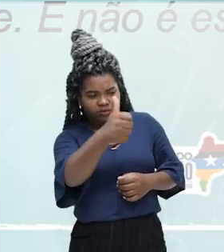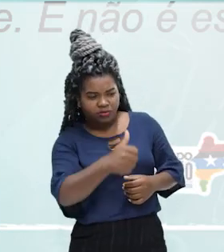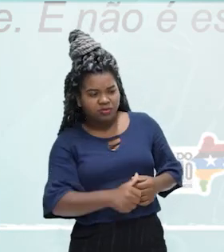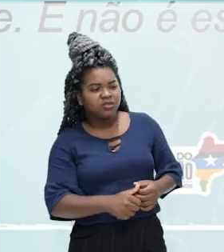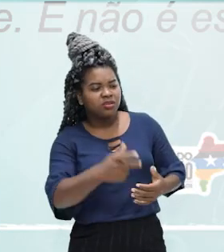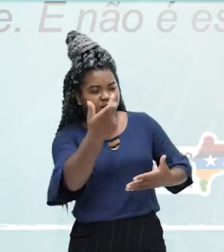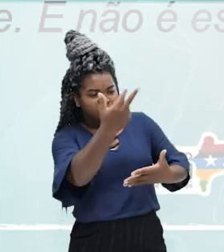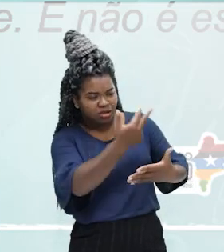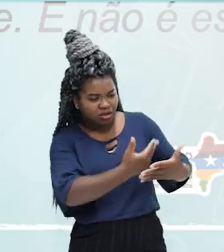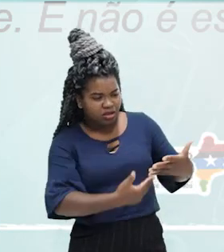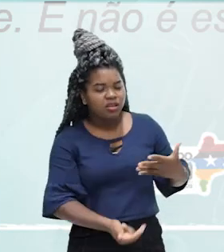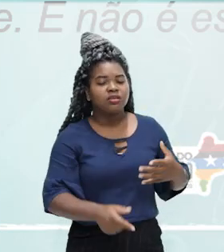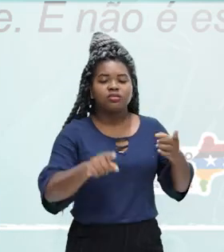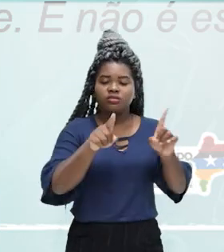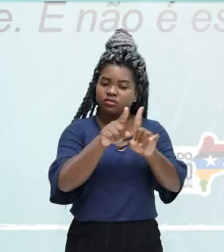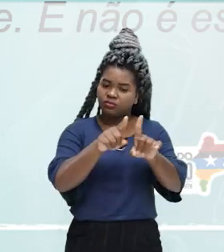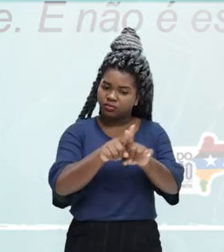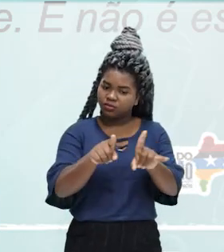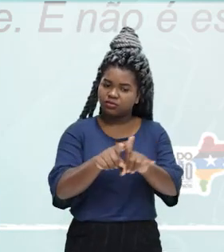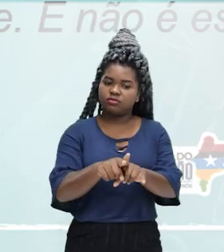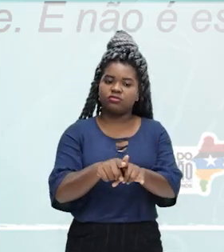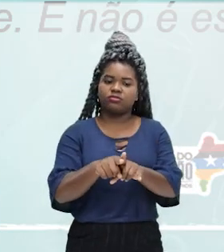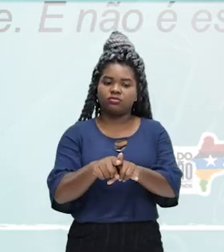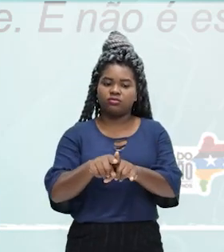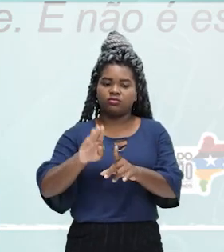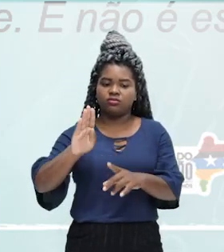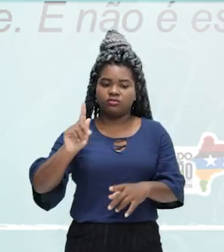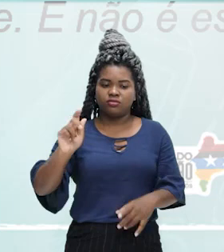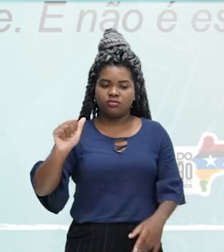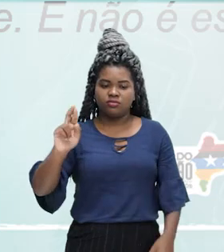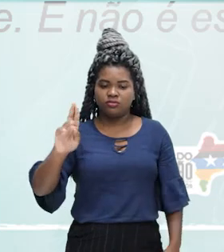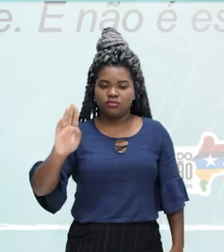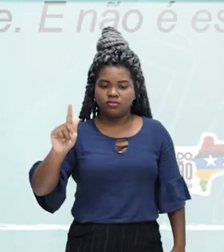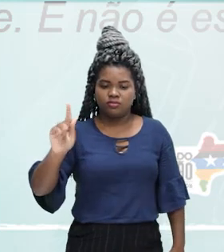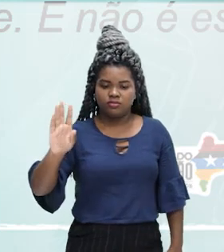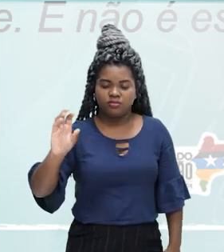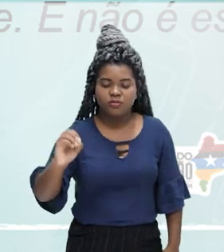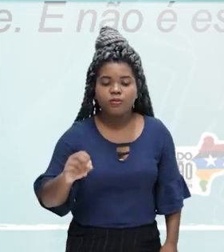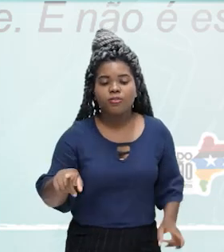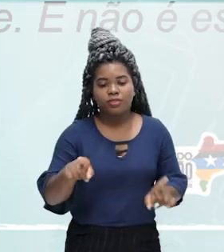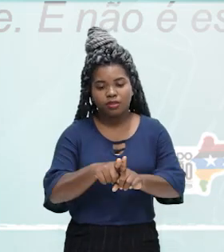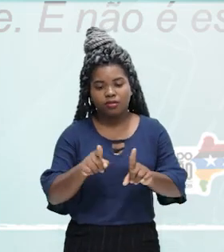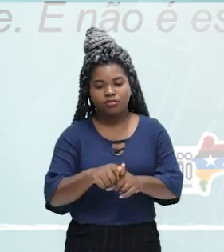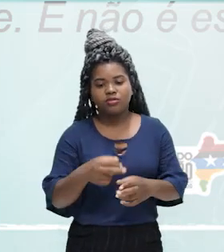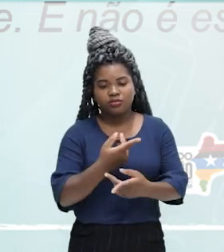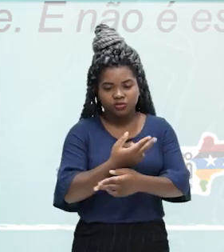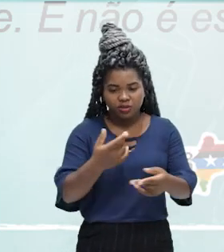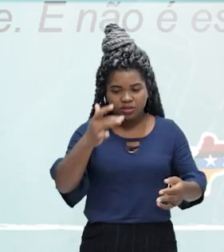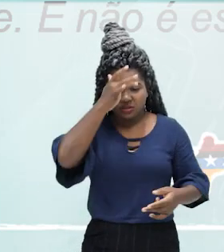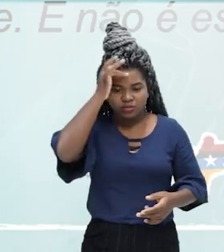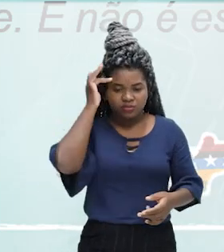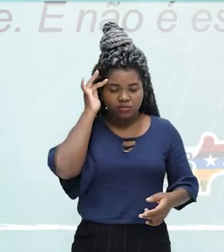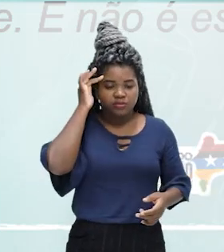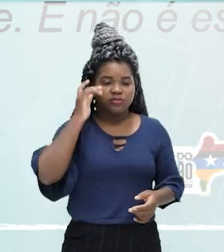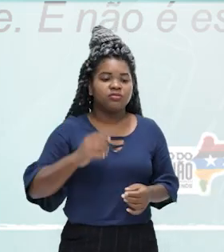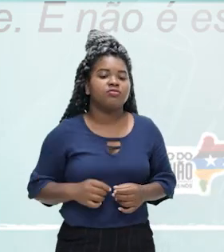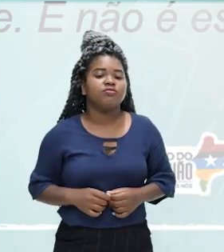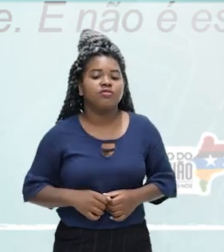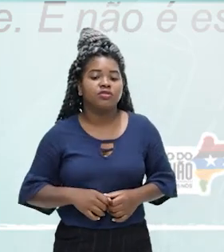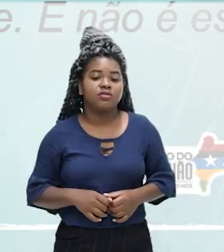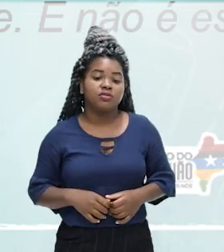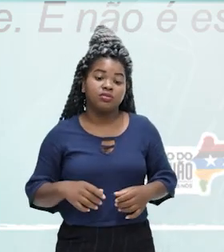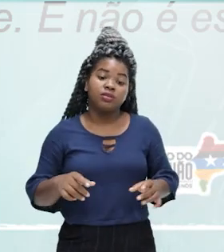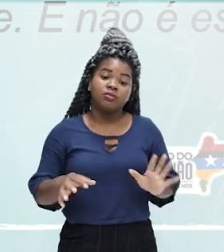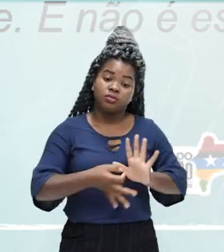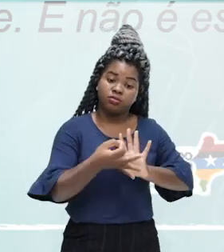a destreza e o garbo ainda dos mais luzidos chefes do glorioso esquadrão. Posso também falar